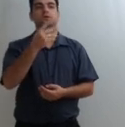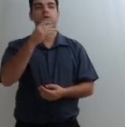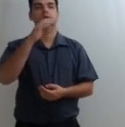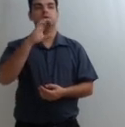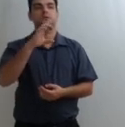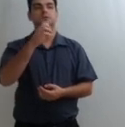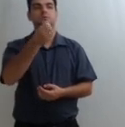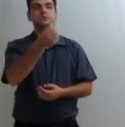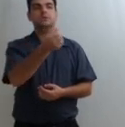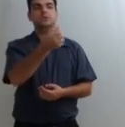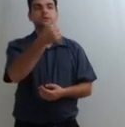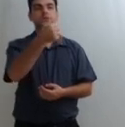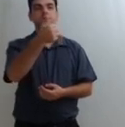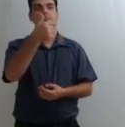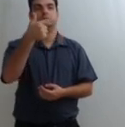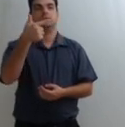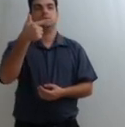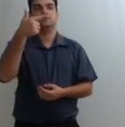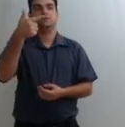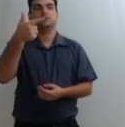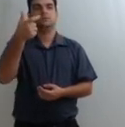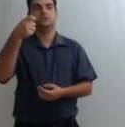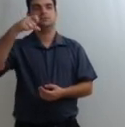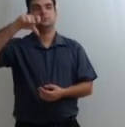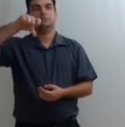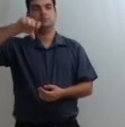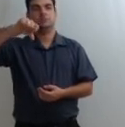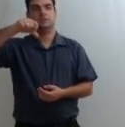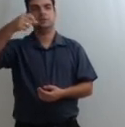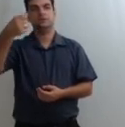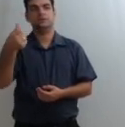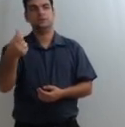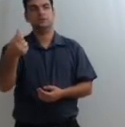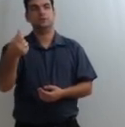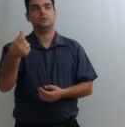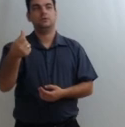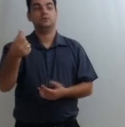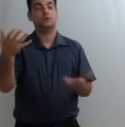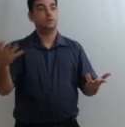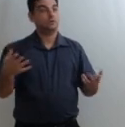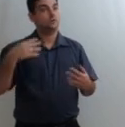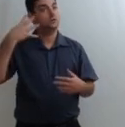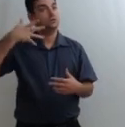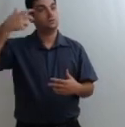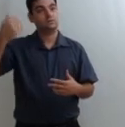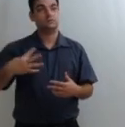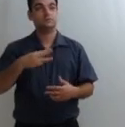Perdoe. Sustentação oral, Defensoria Pública do Estado de Minas Gerais.